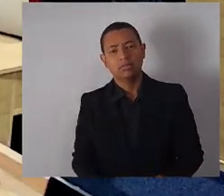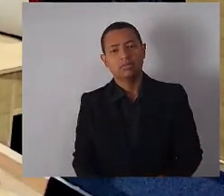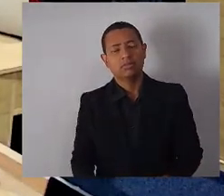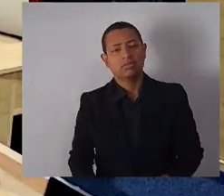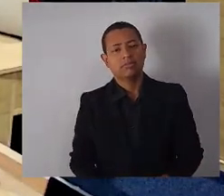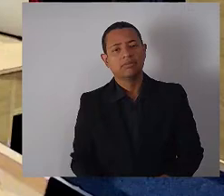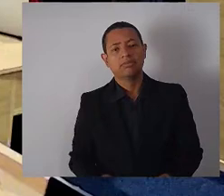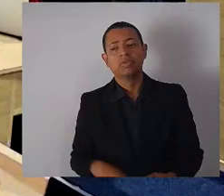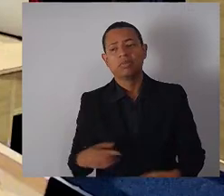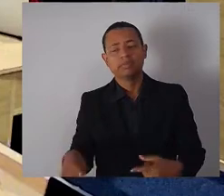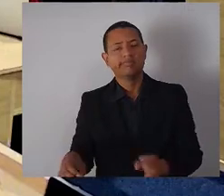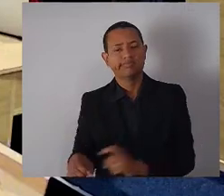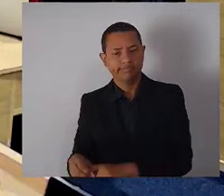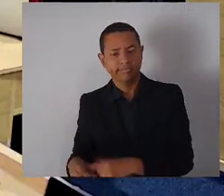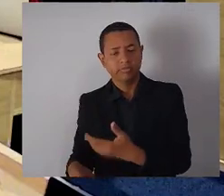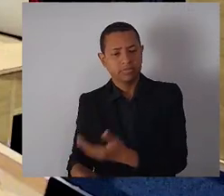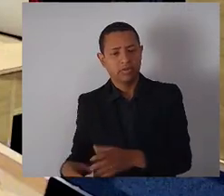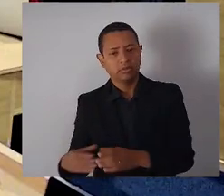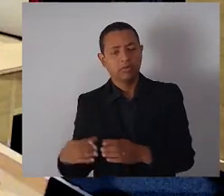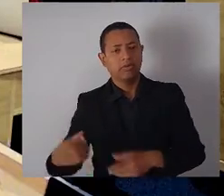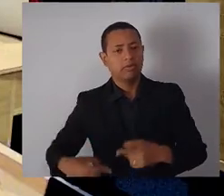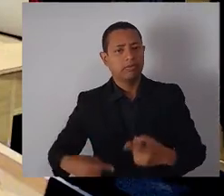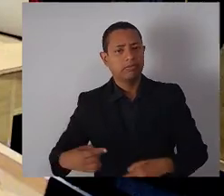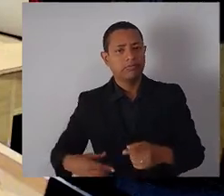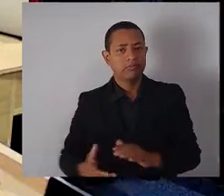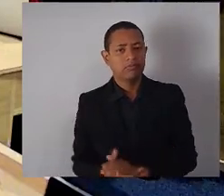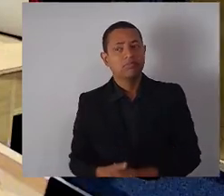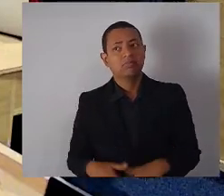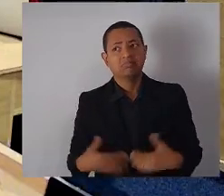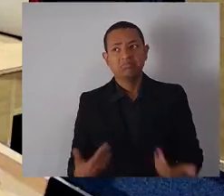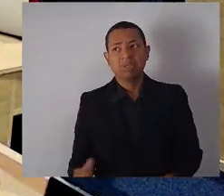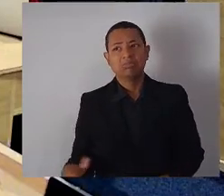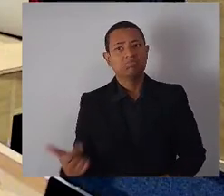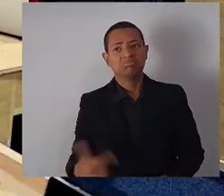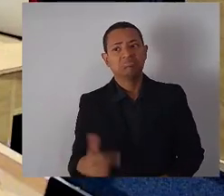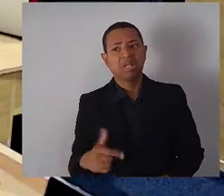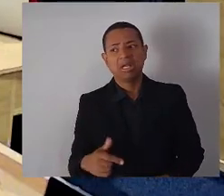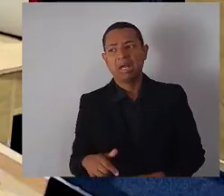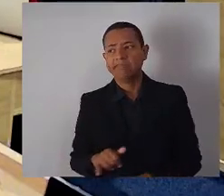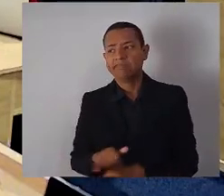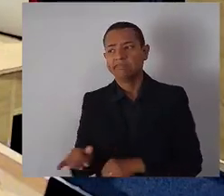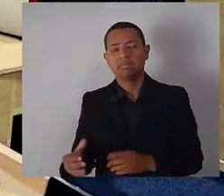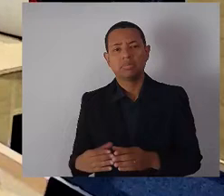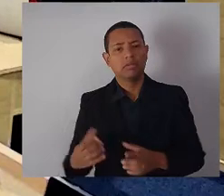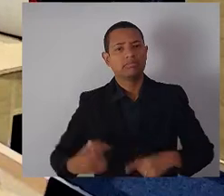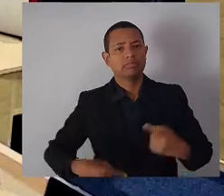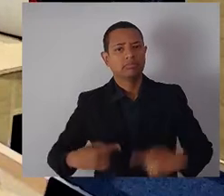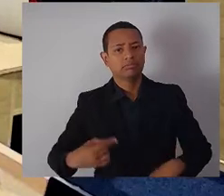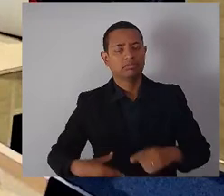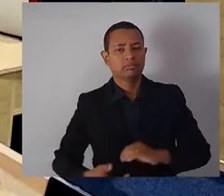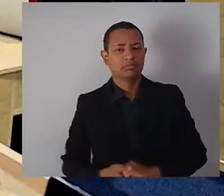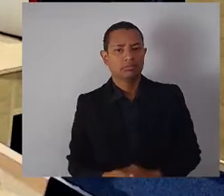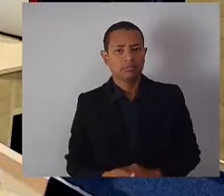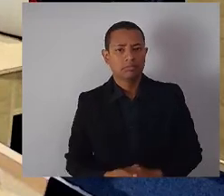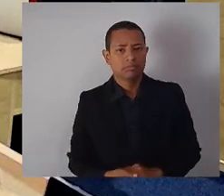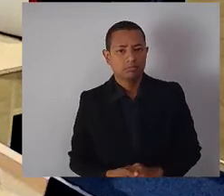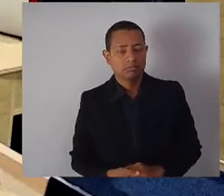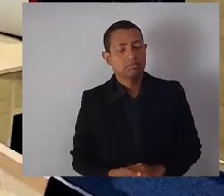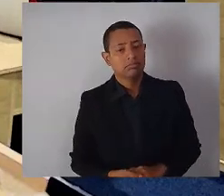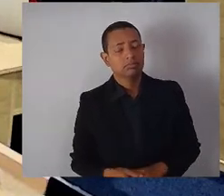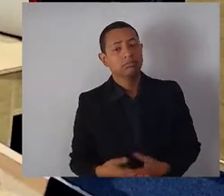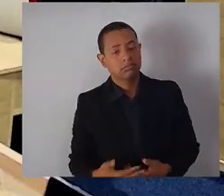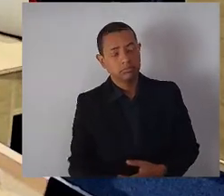por consequência lógico, não haveria a infidelidade partidária. Portanto, presidente, com todas as venhas ao desembargador Érico,